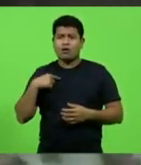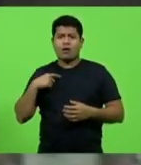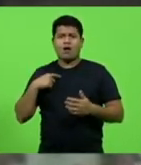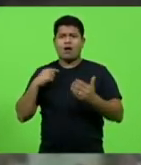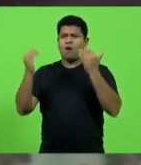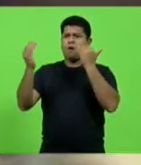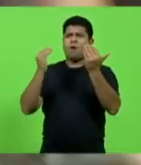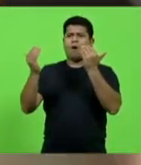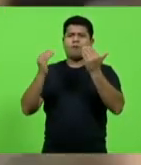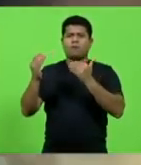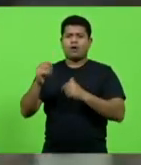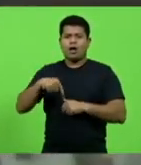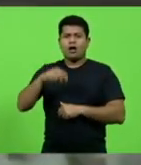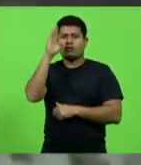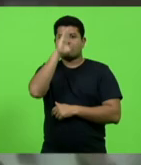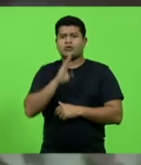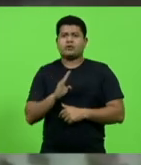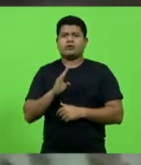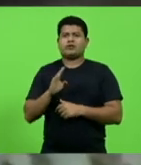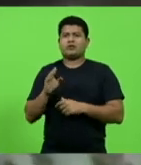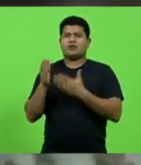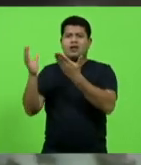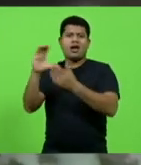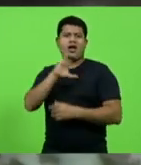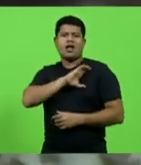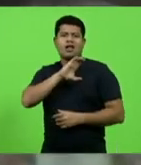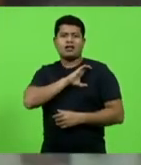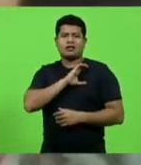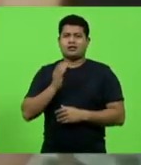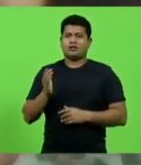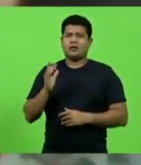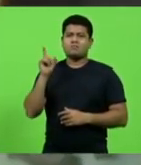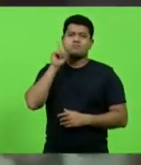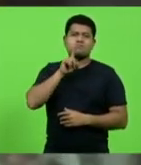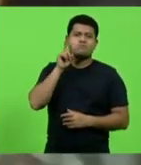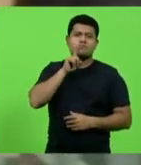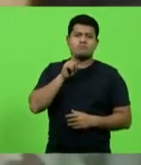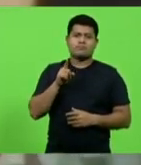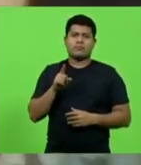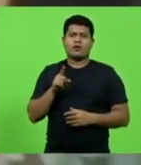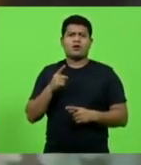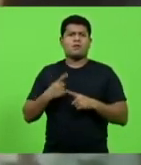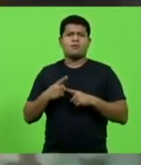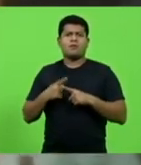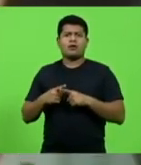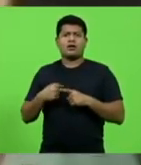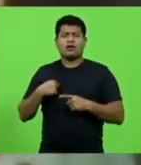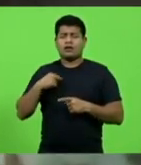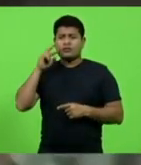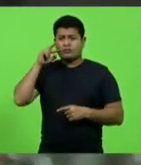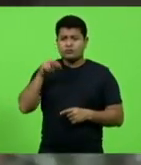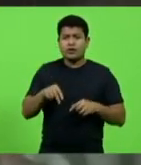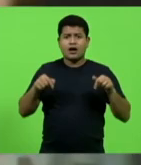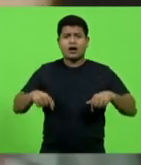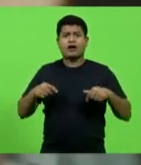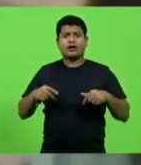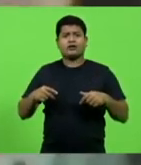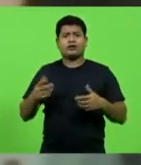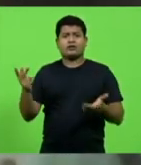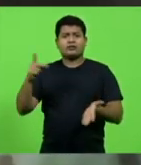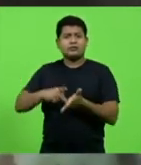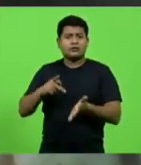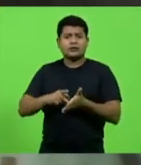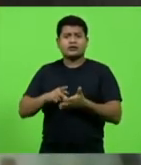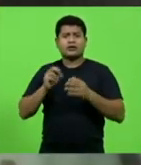Canadá, com os Estados Unidos. Por que que não vamos olhar a realidade educacional do Brasil? Isso